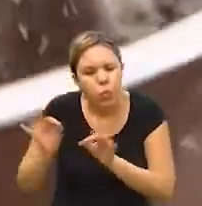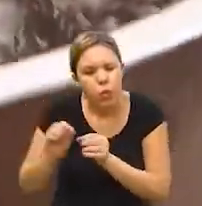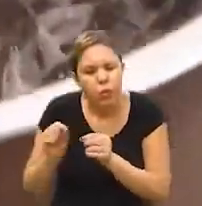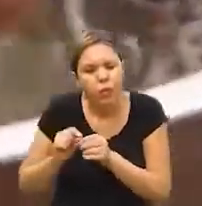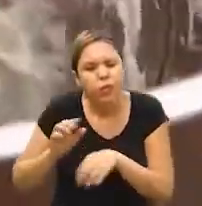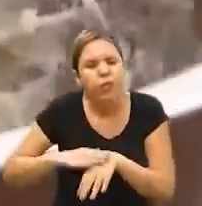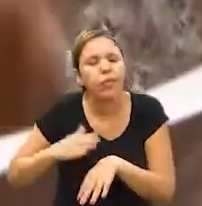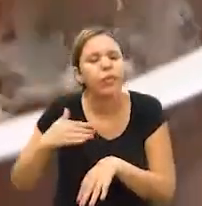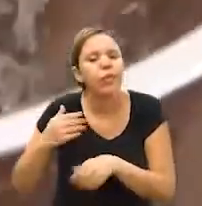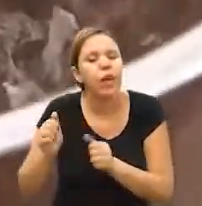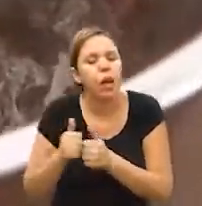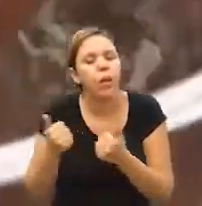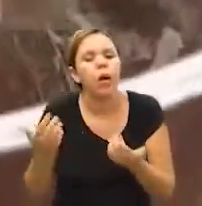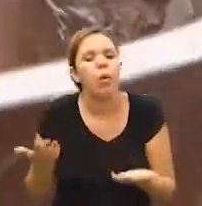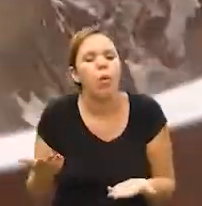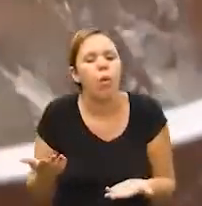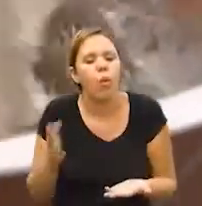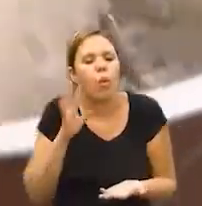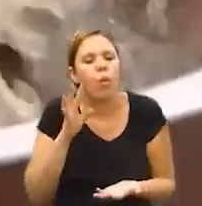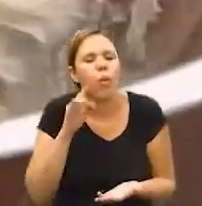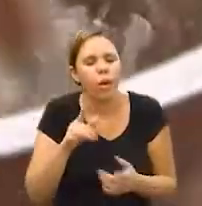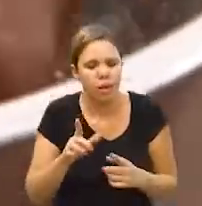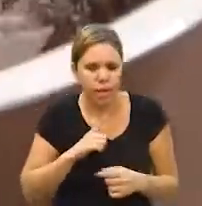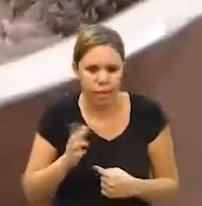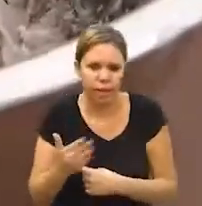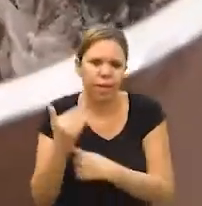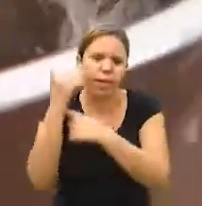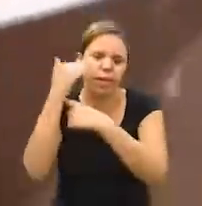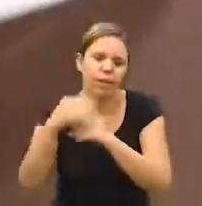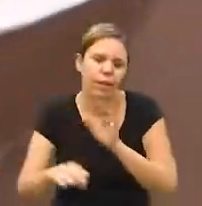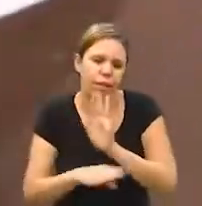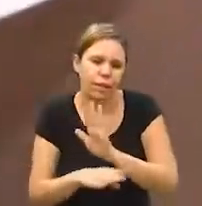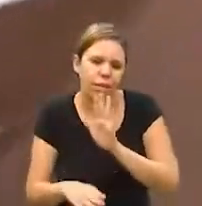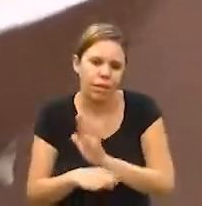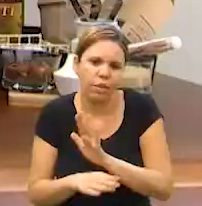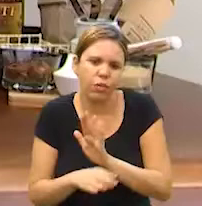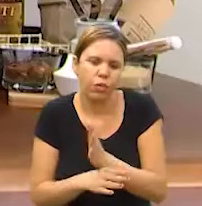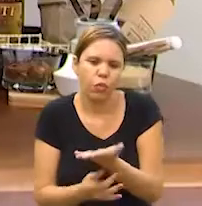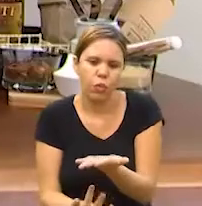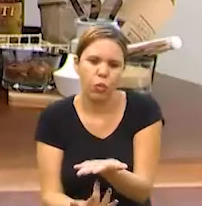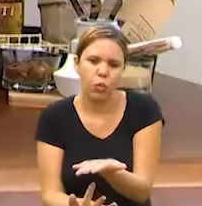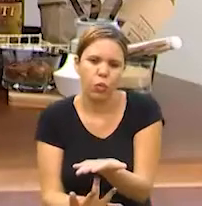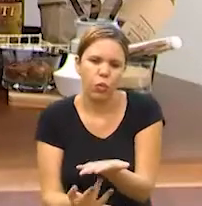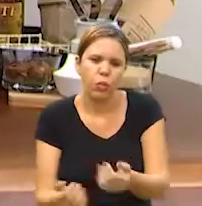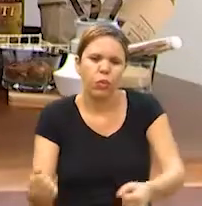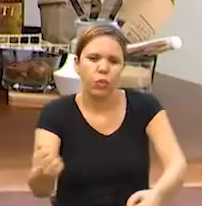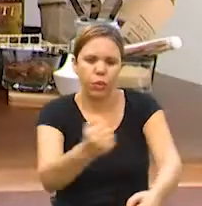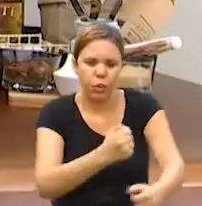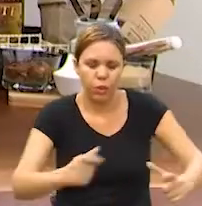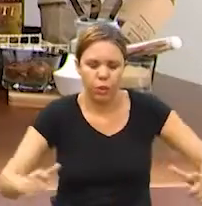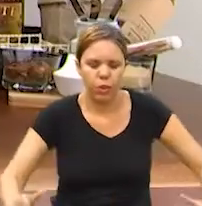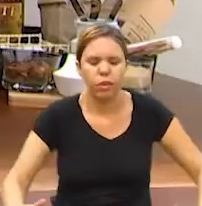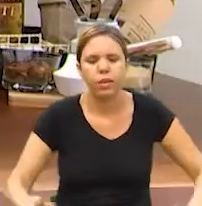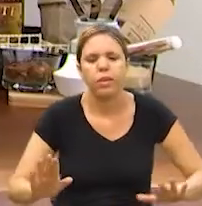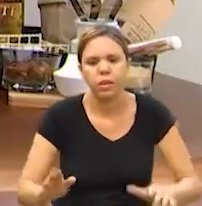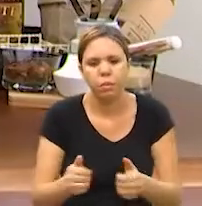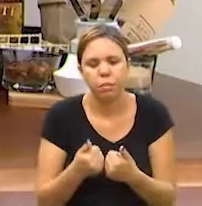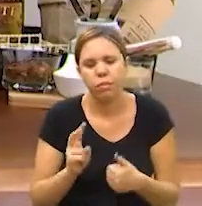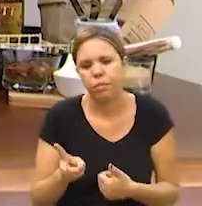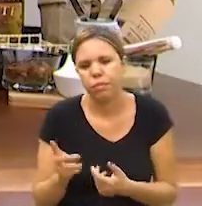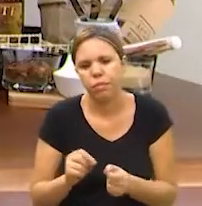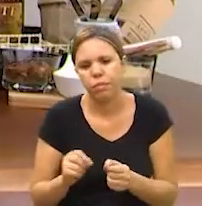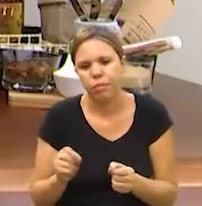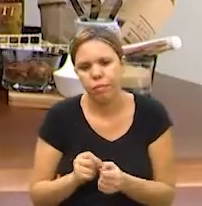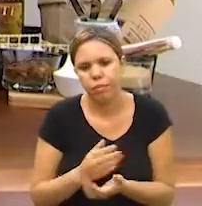legal. Óbvio que nós temos hoje uma tecnologia a nosso favor, né? Forno, panela. Mas o pão sempre foi